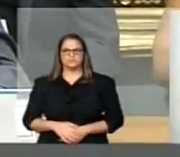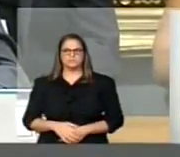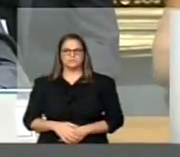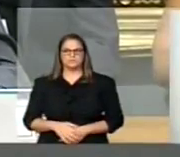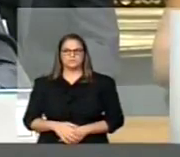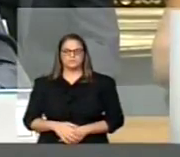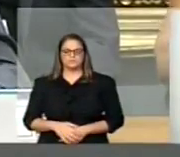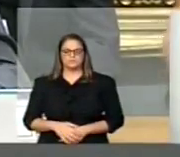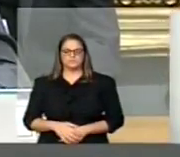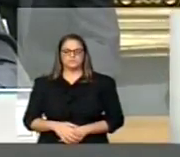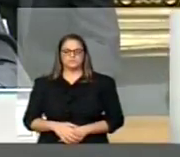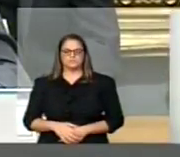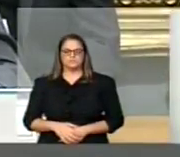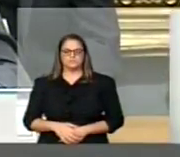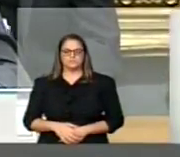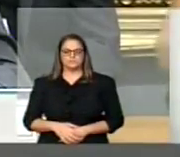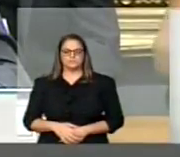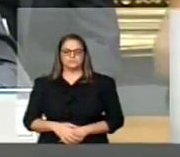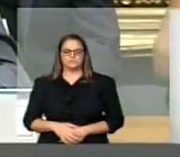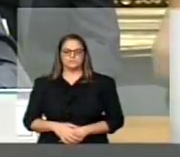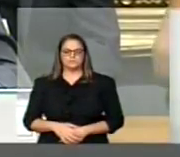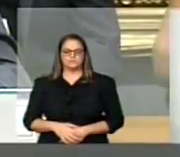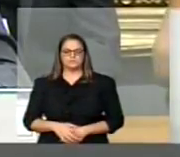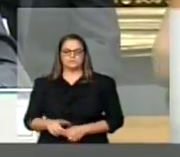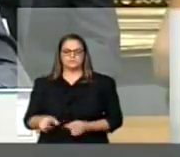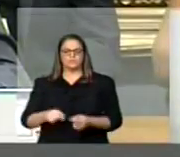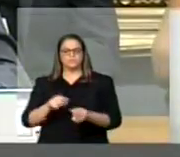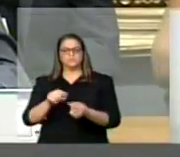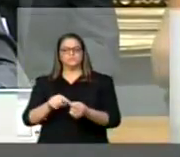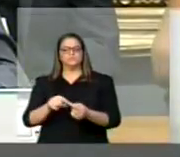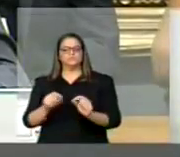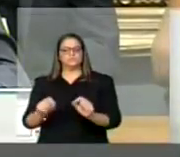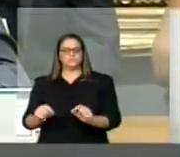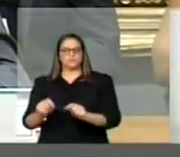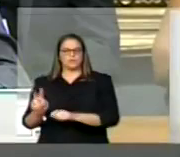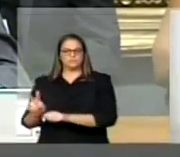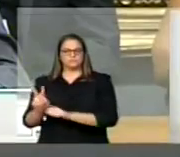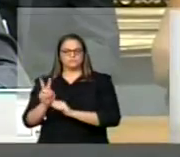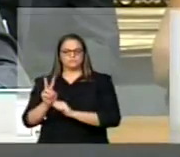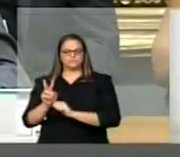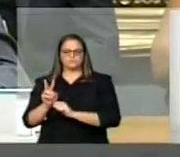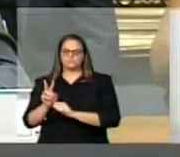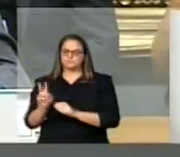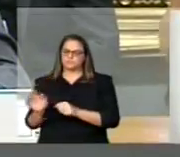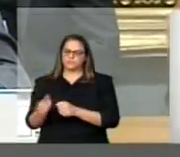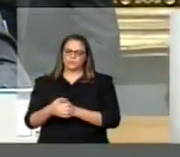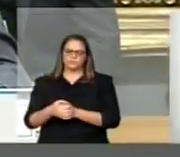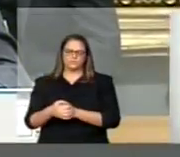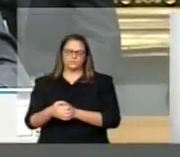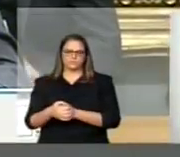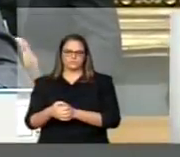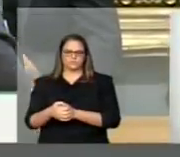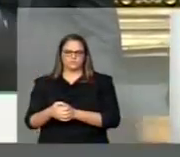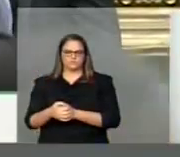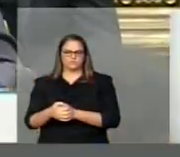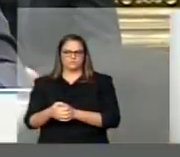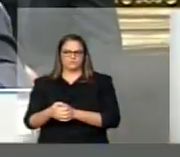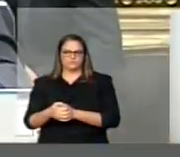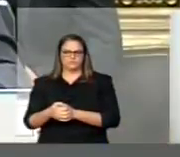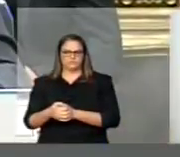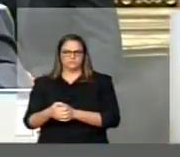firme propósito de abranger operações de crédito camufladas e ardilosas, de modo a incluir